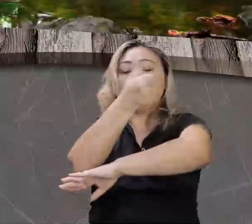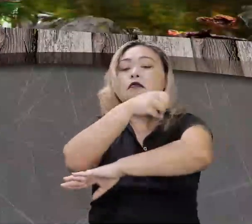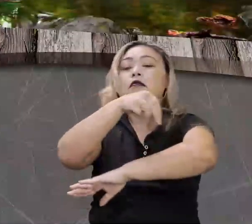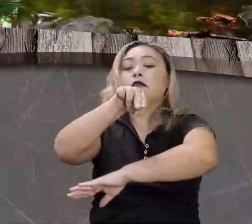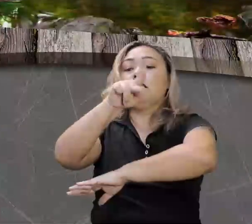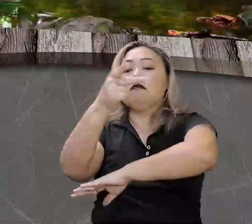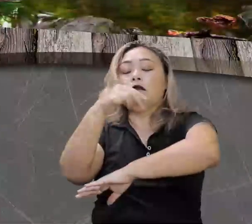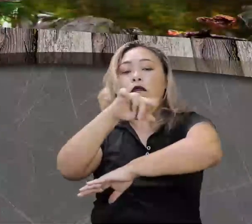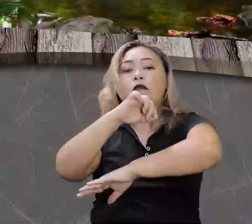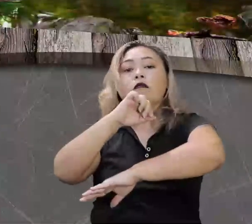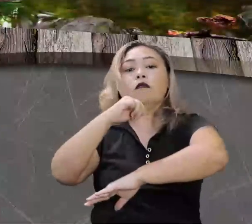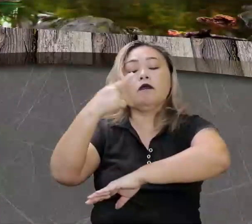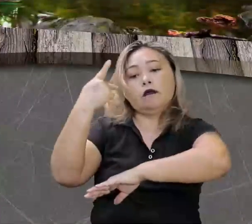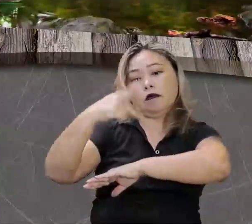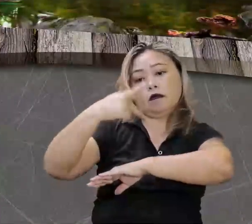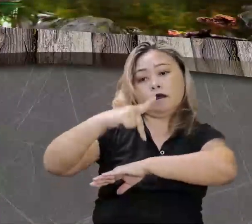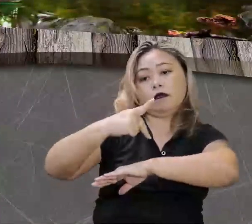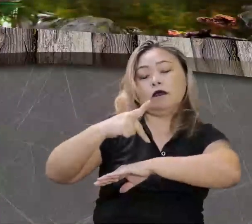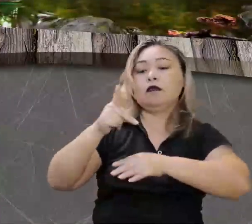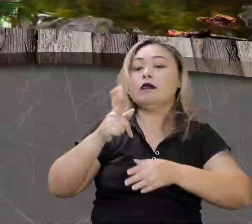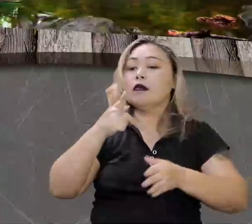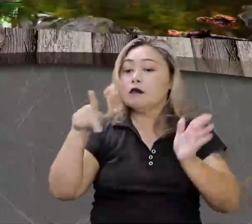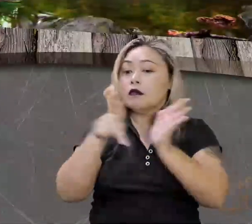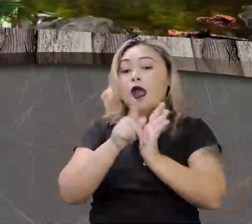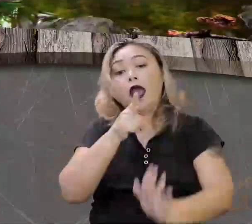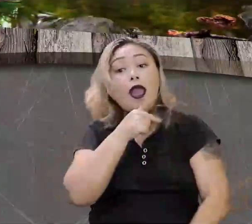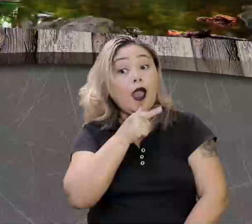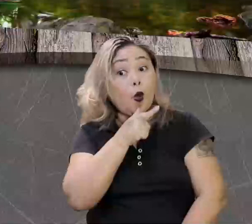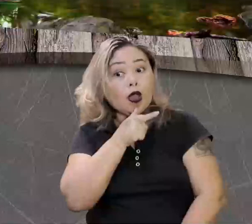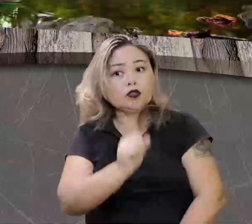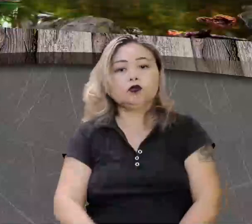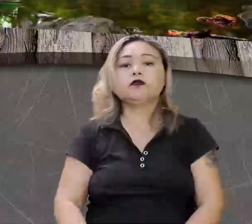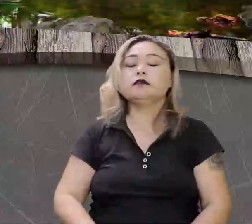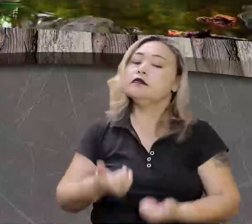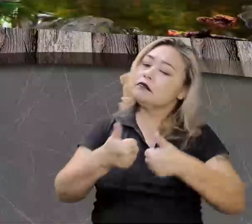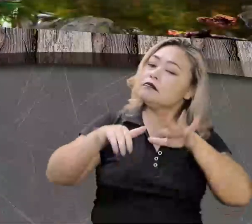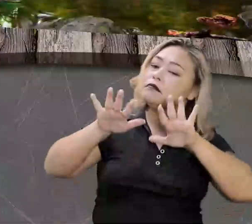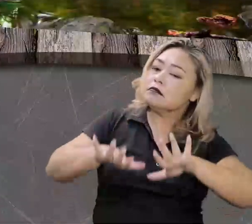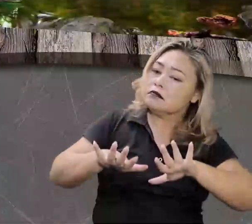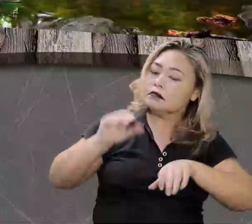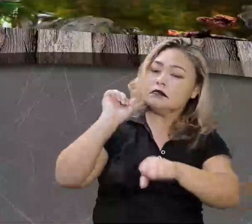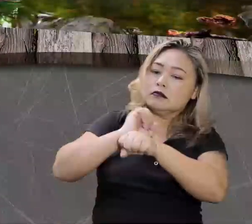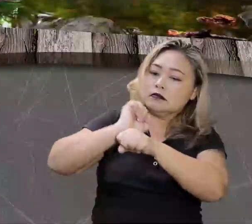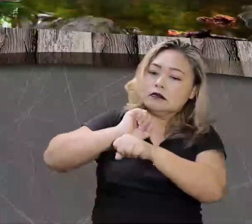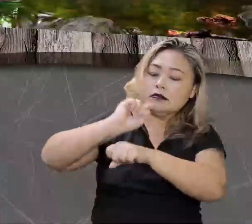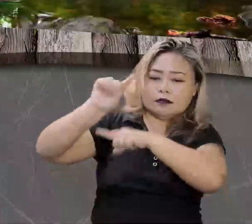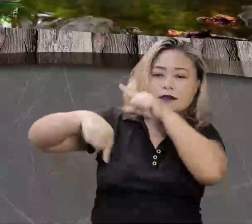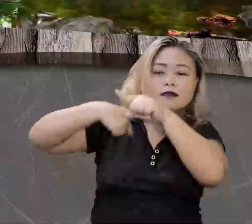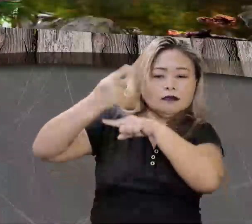que representam os ecossistemas aquáticos. Perfeito? Vamos ficar por aqui. Te aguardo